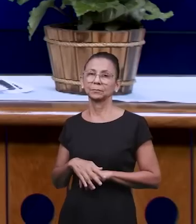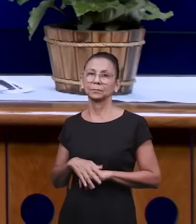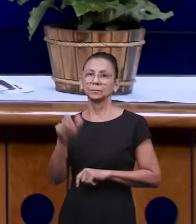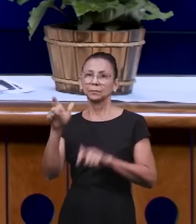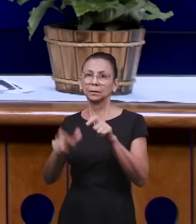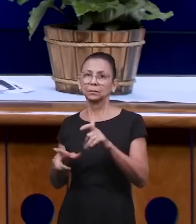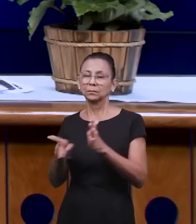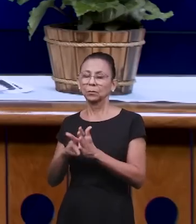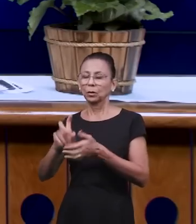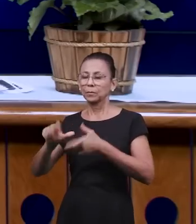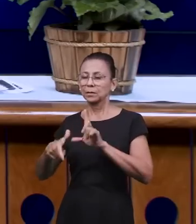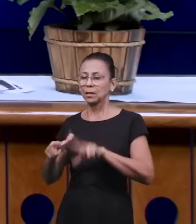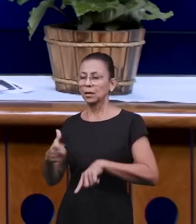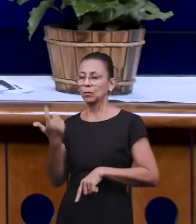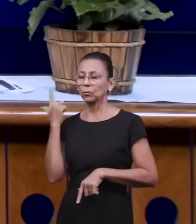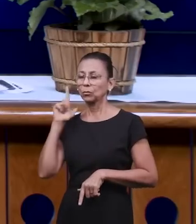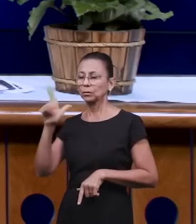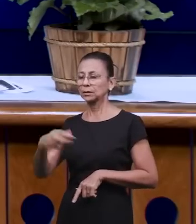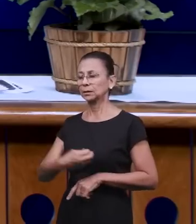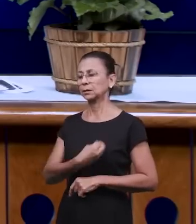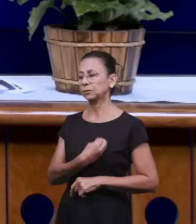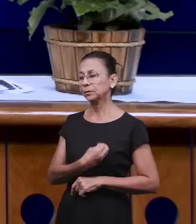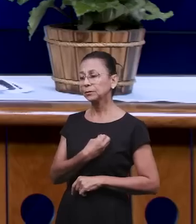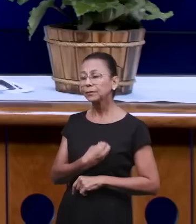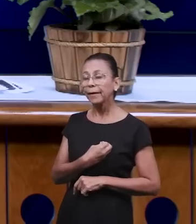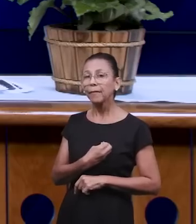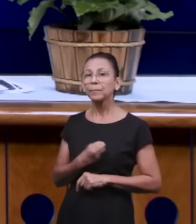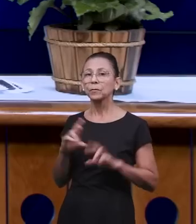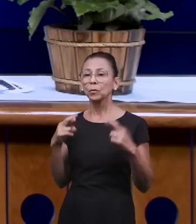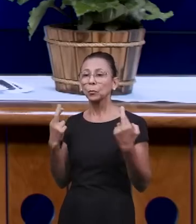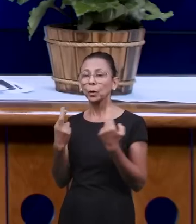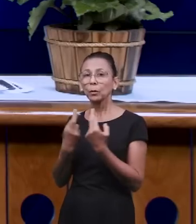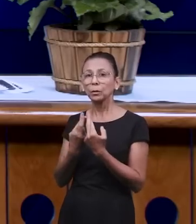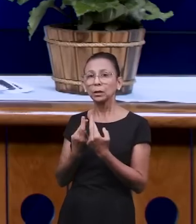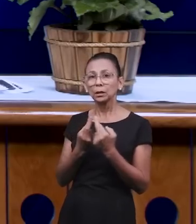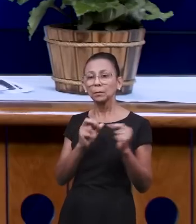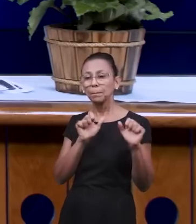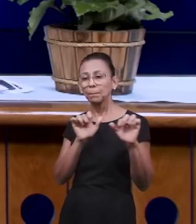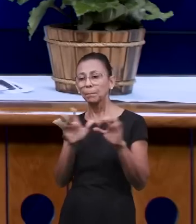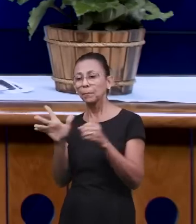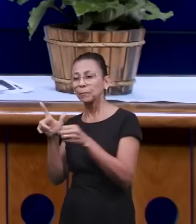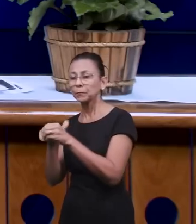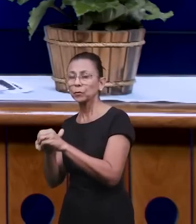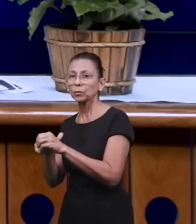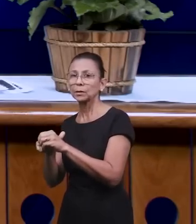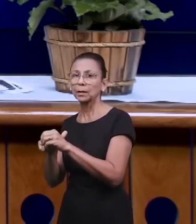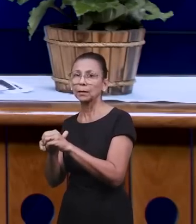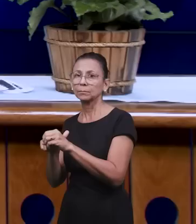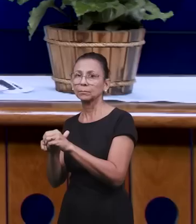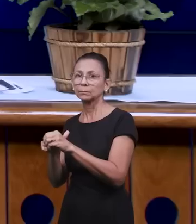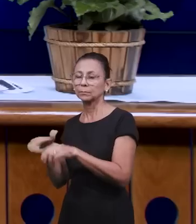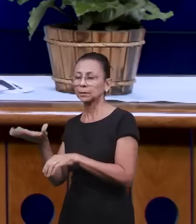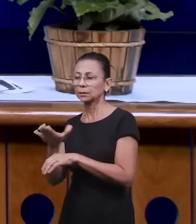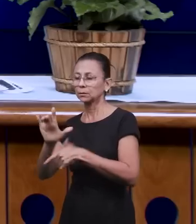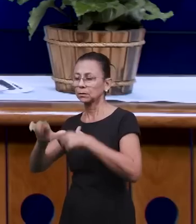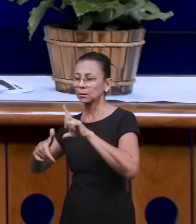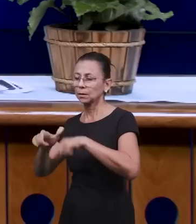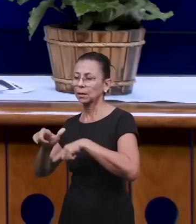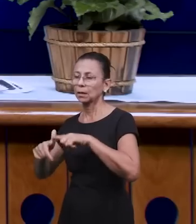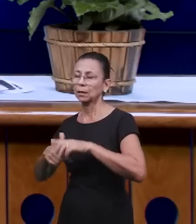um gueto e todos os seus bens confiscados. De lá, assim ele como